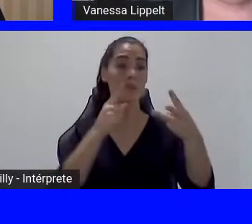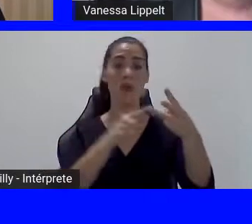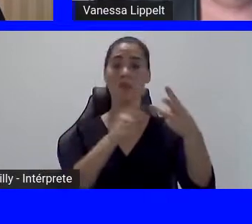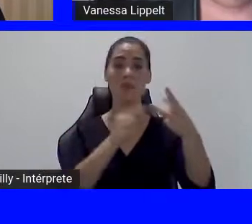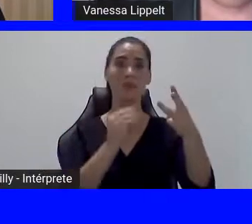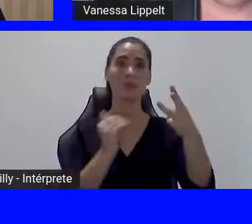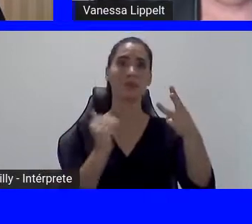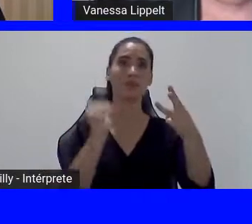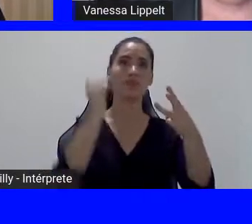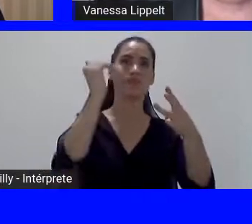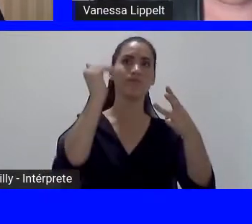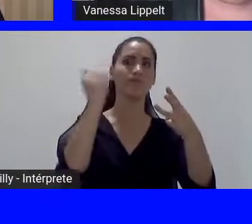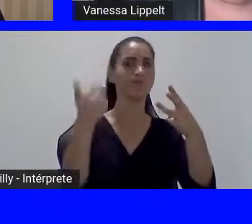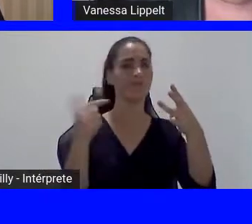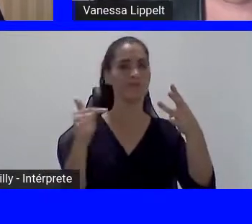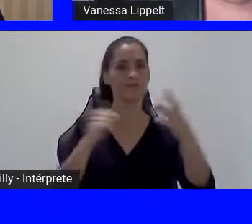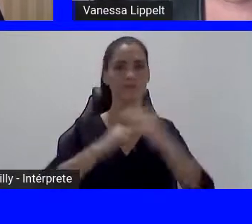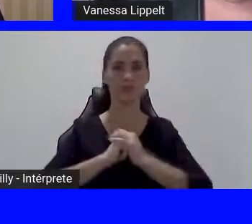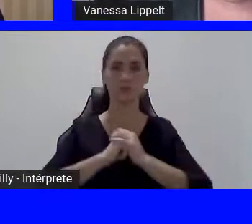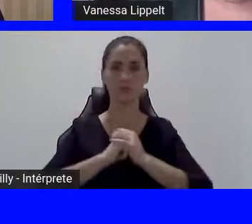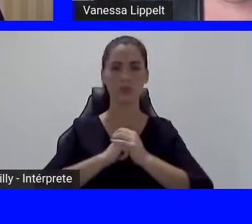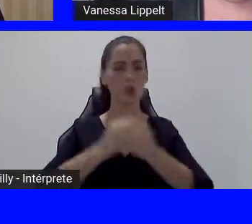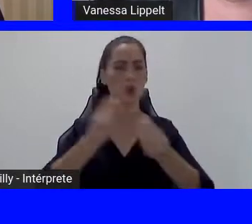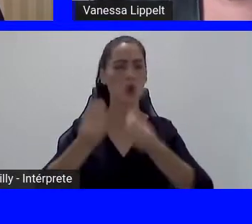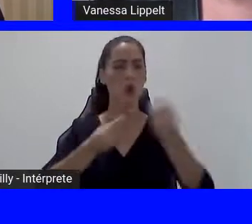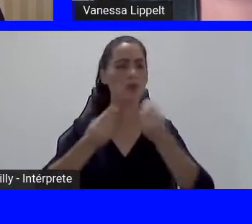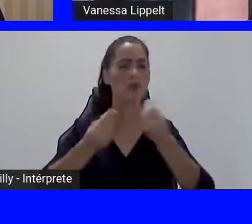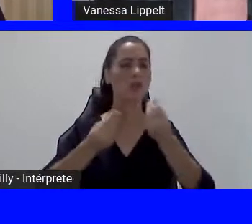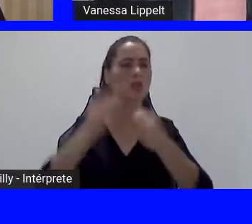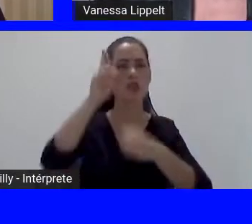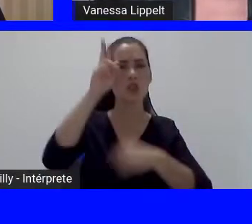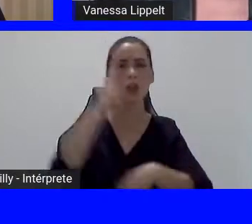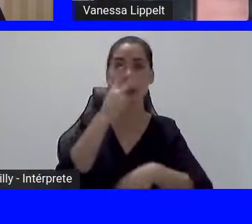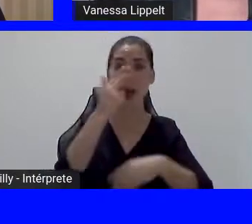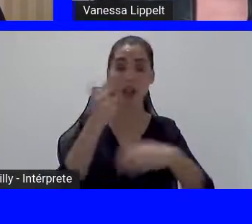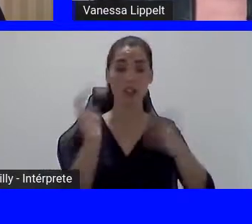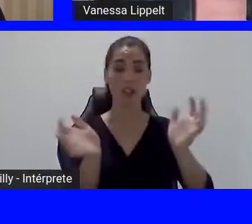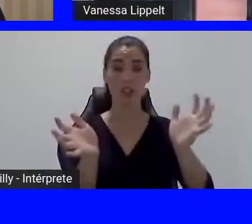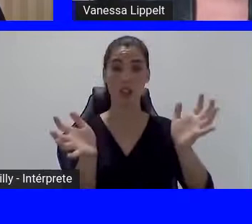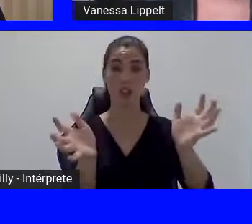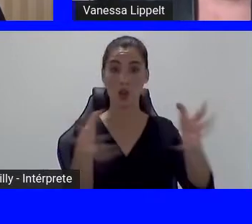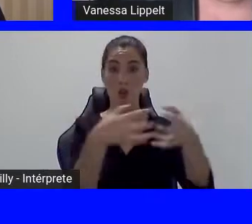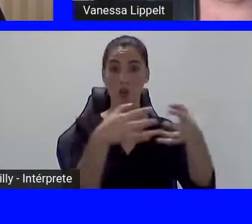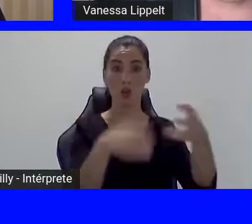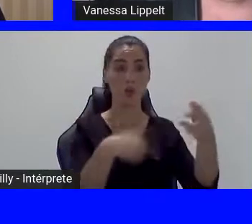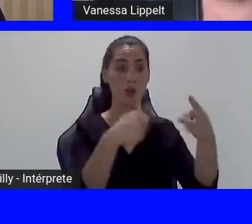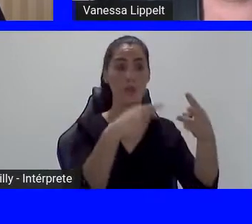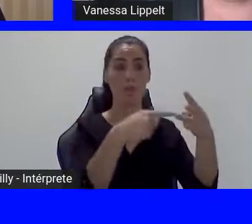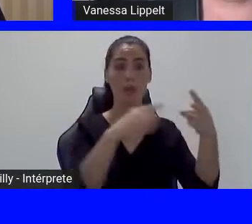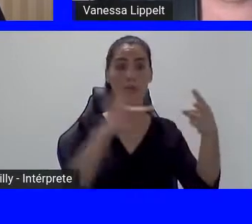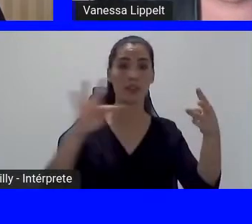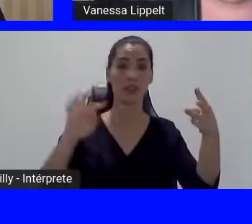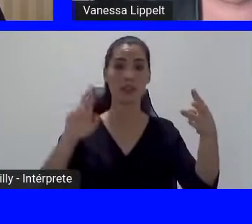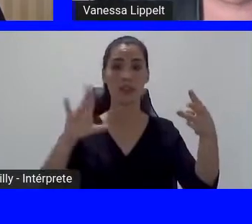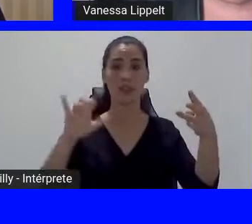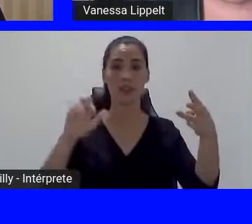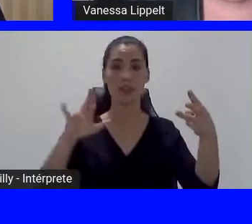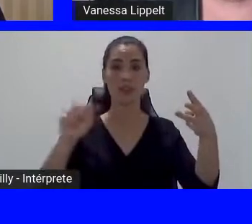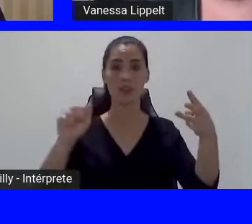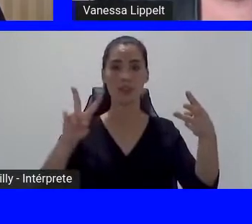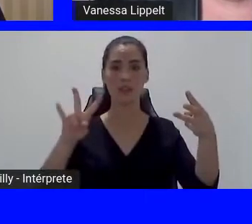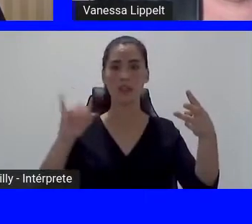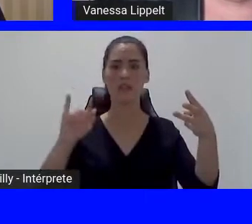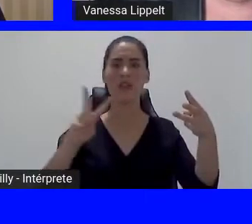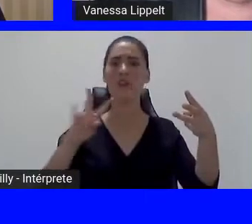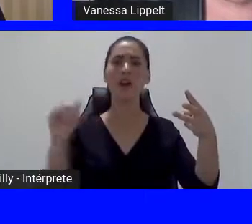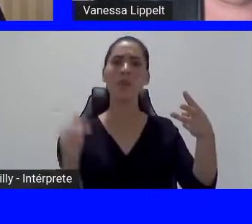qual momento esse grupo vai decolar? E a senhora também falou que a senhora é a que tem a menor taxa de rejeição.